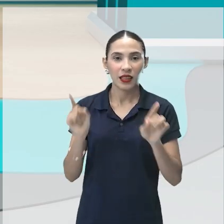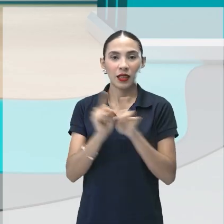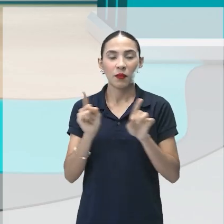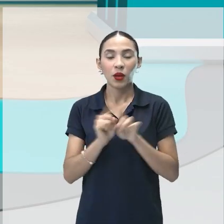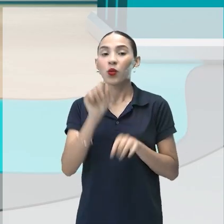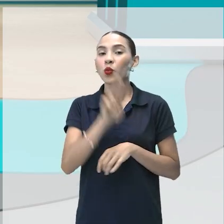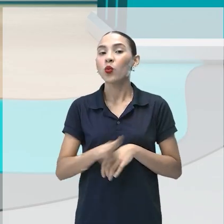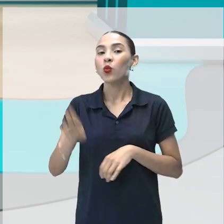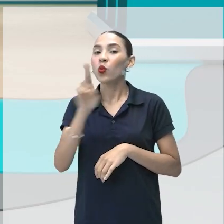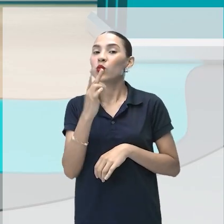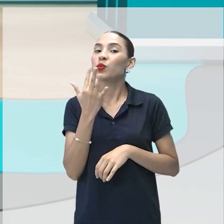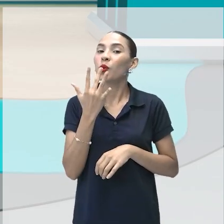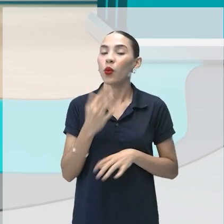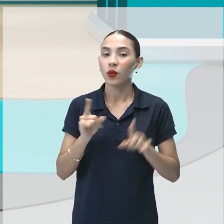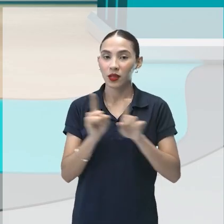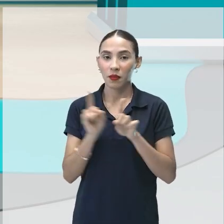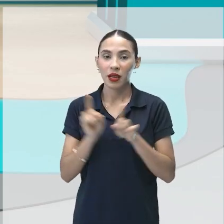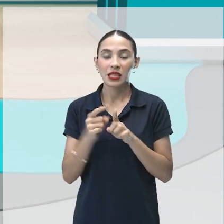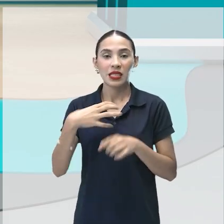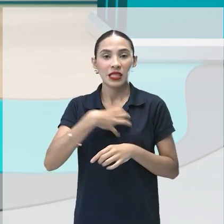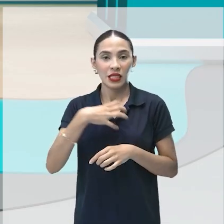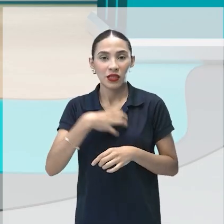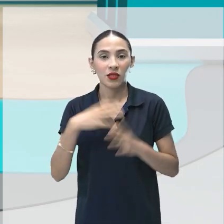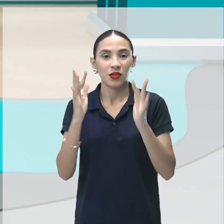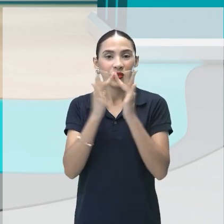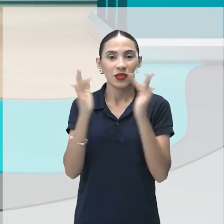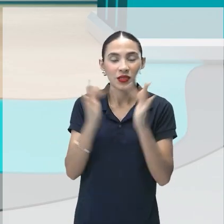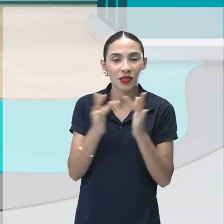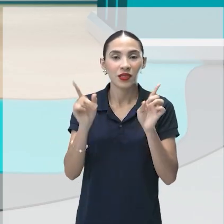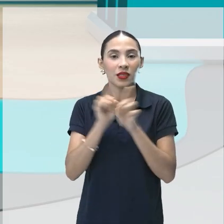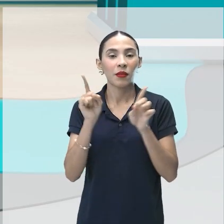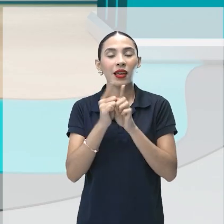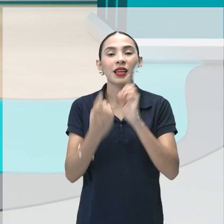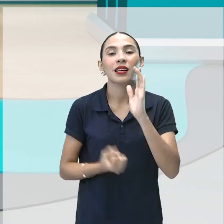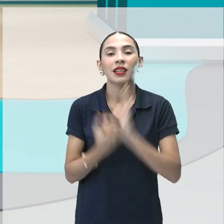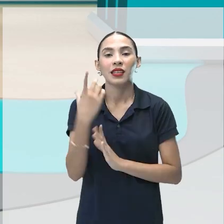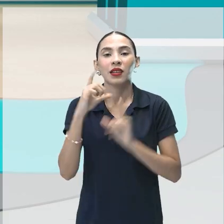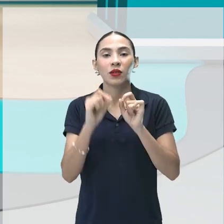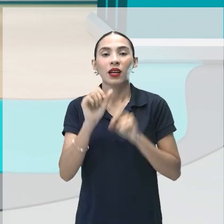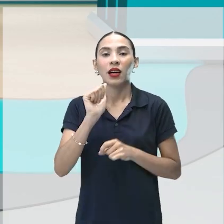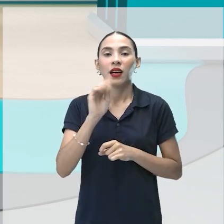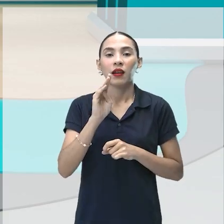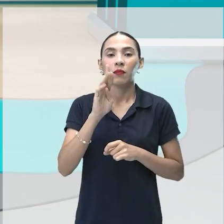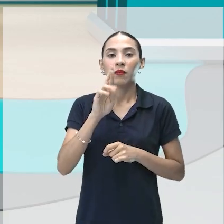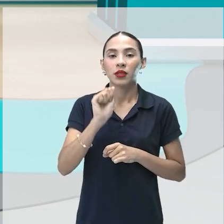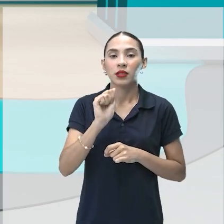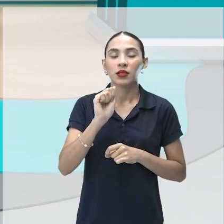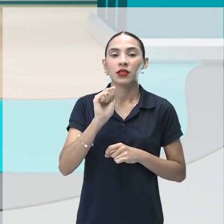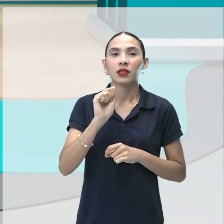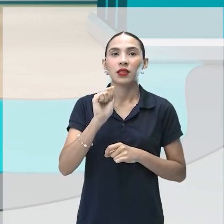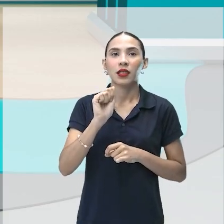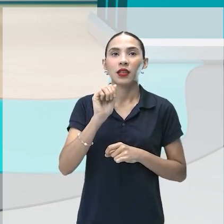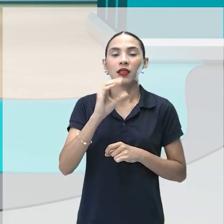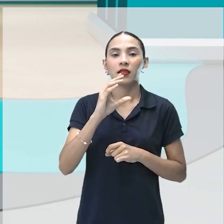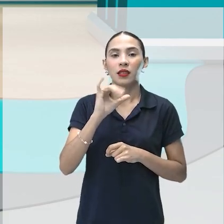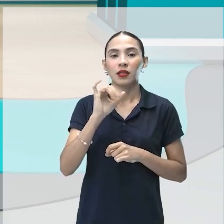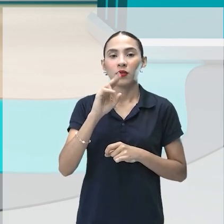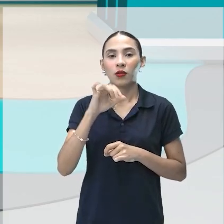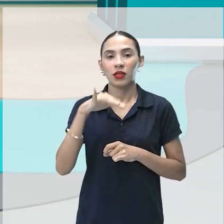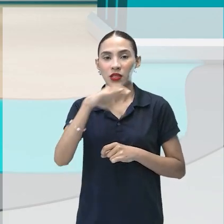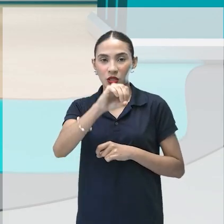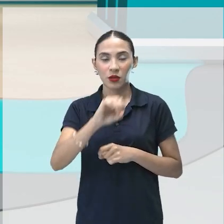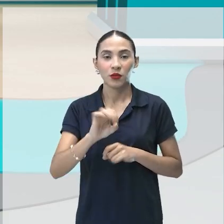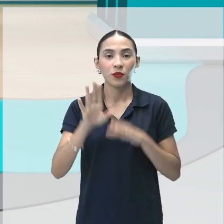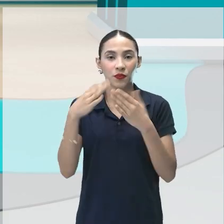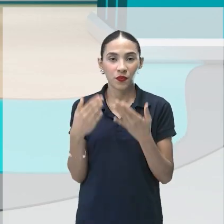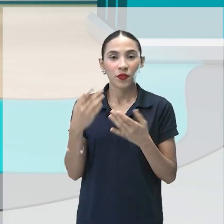o uso das cores, com a sensação tátil, e cria o abstracionismo, certo? Que nós acabamos de